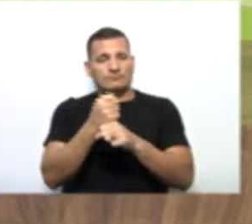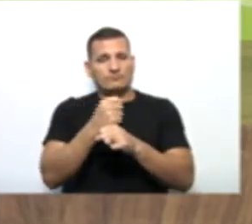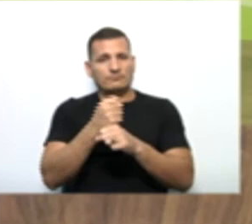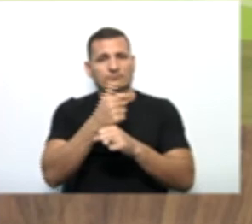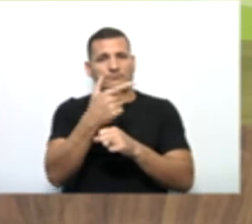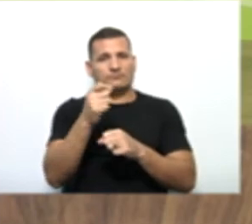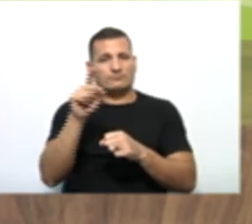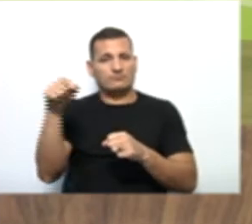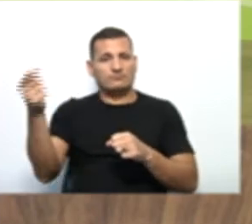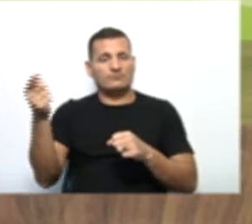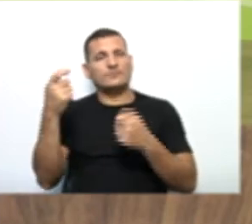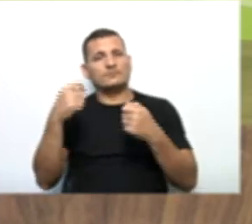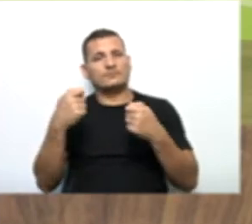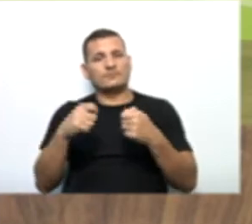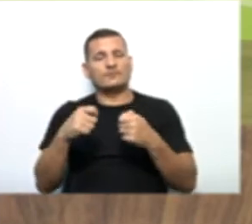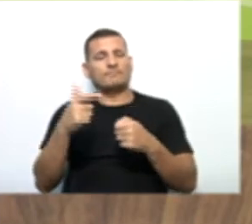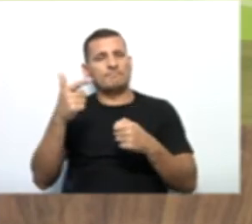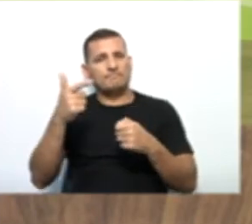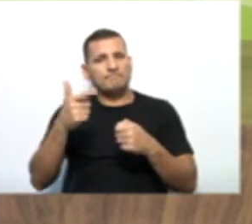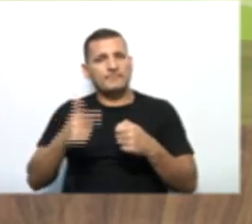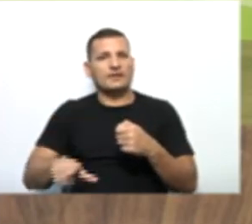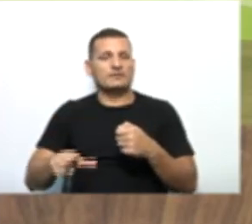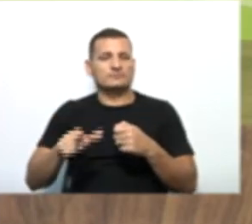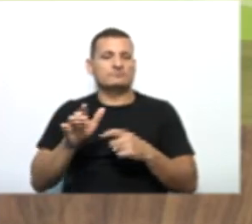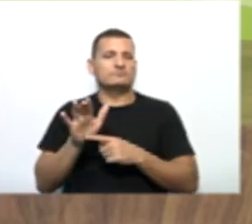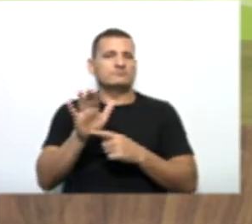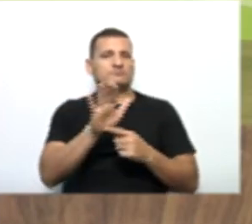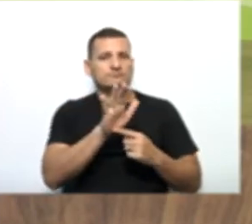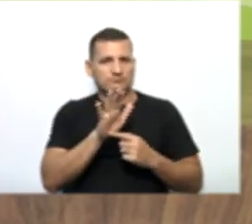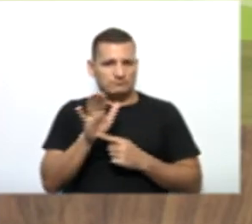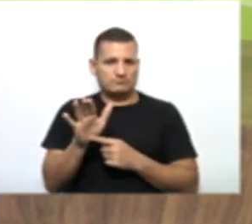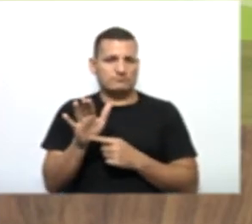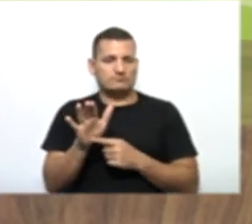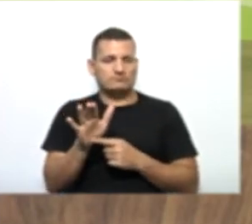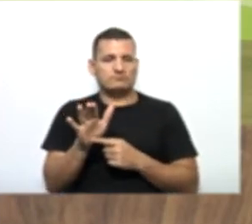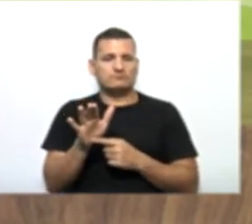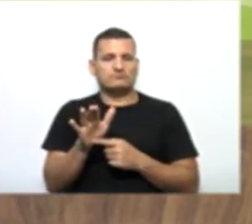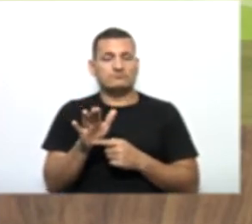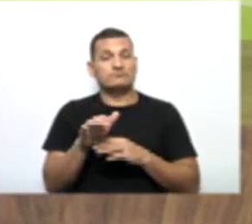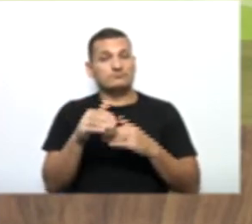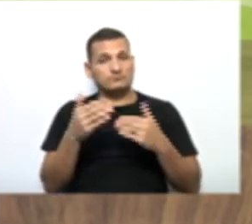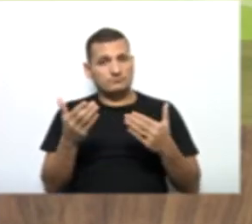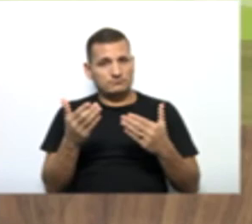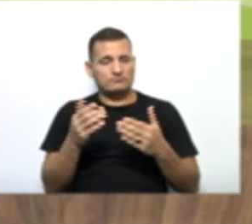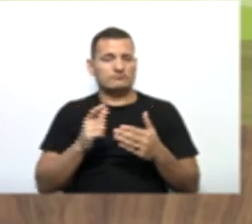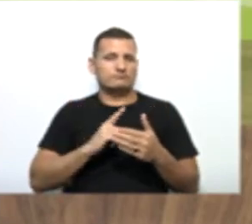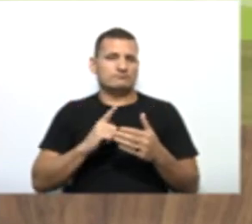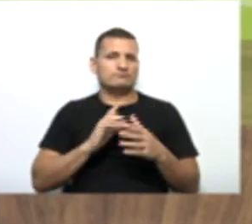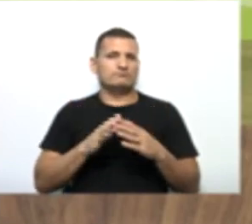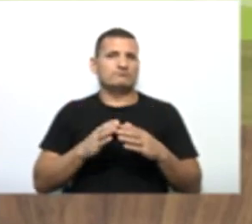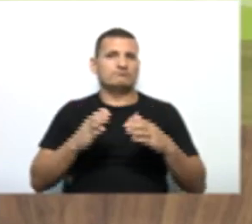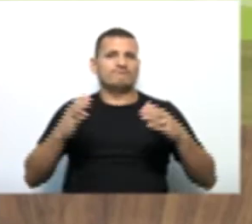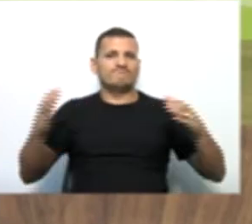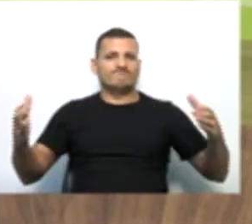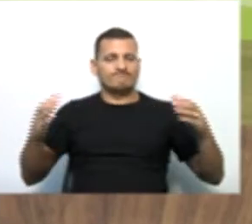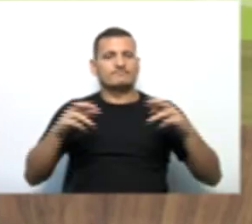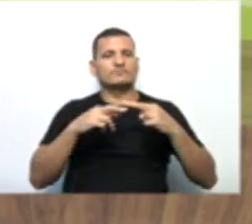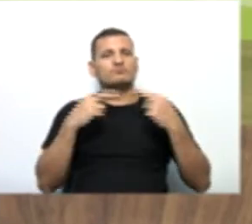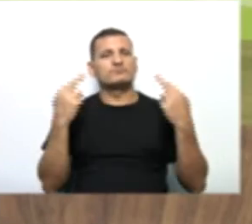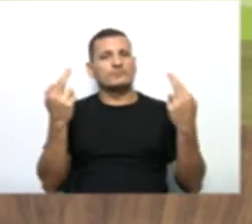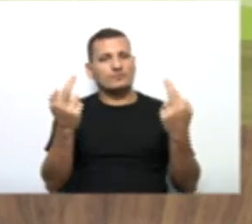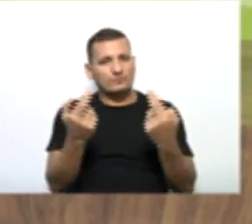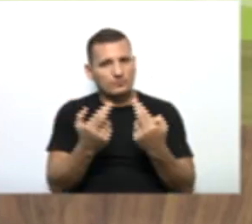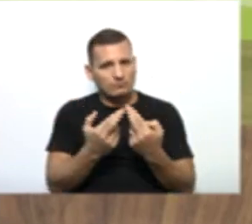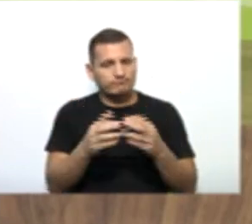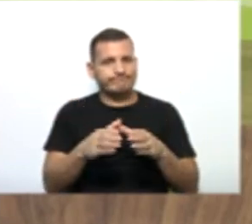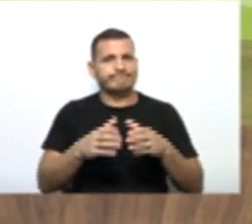mundo precisava de ainda mais ajuda do que naquela época de 72. Então, a comoção foi maior, a reunião também foi maior e,